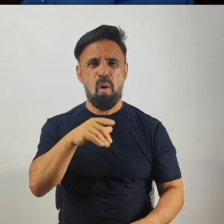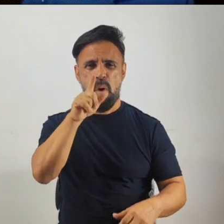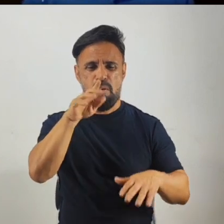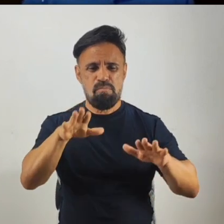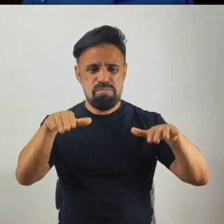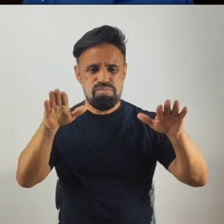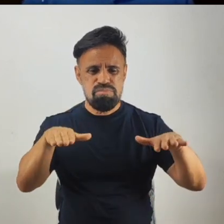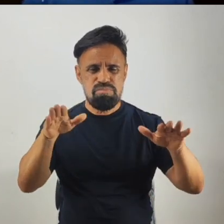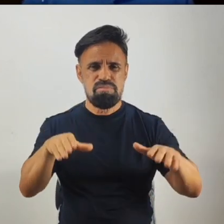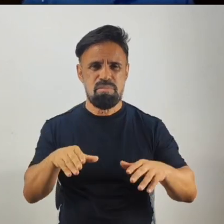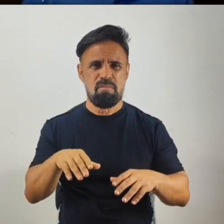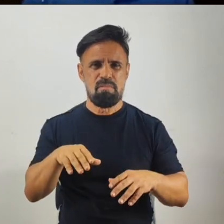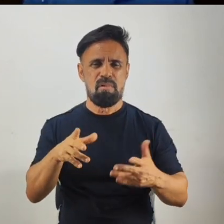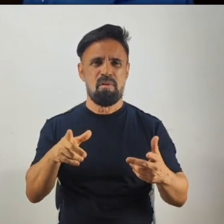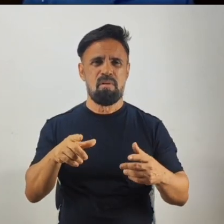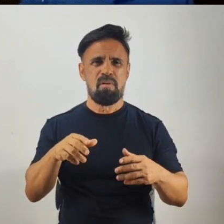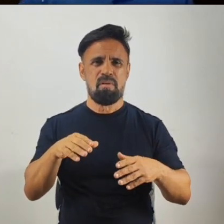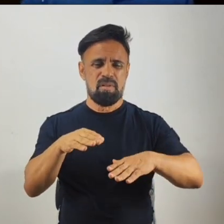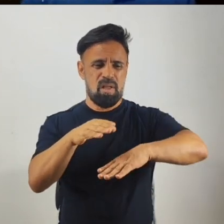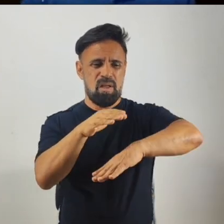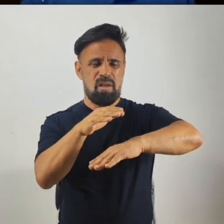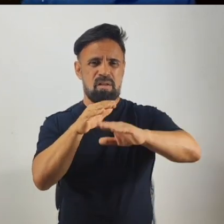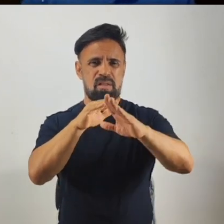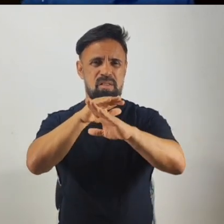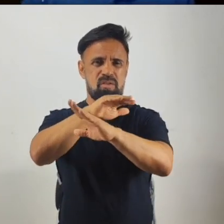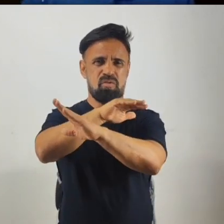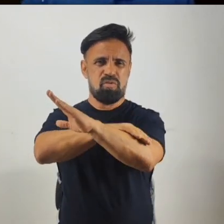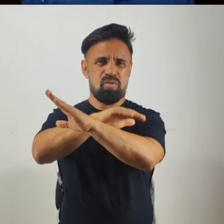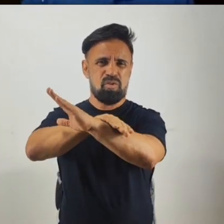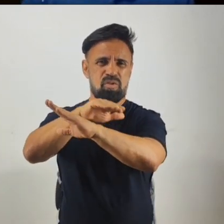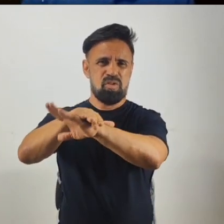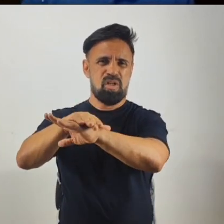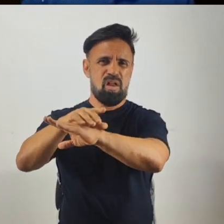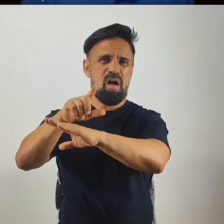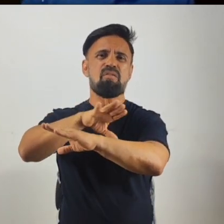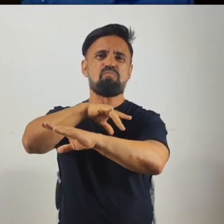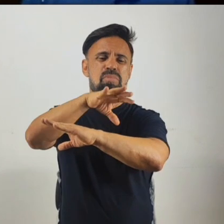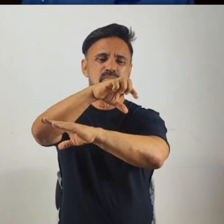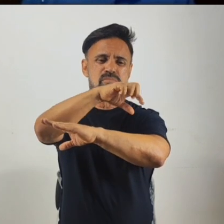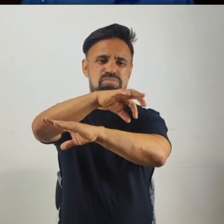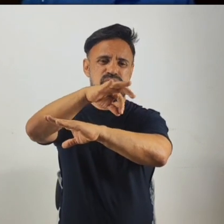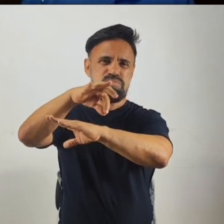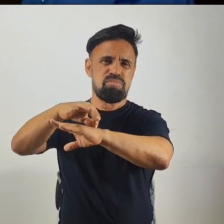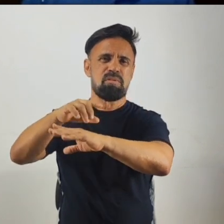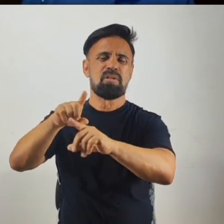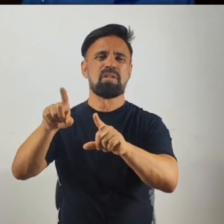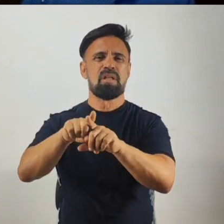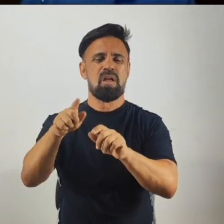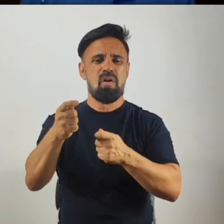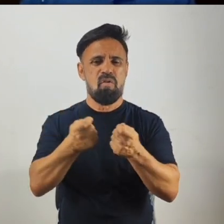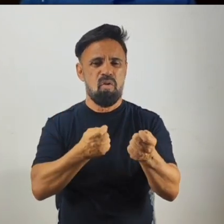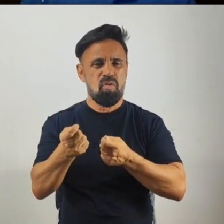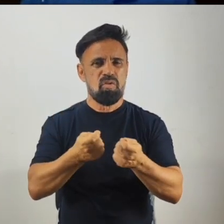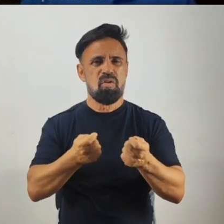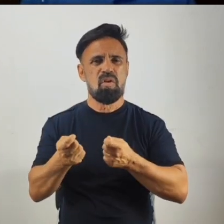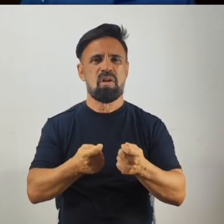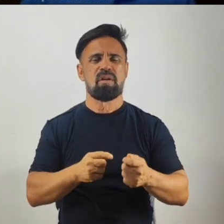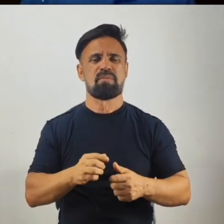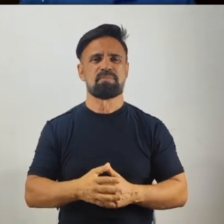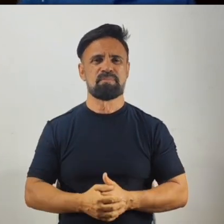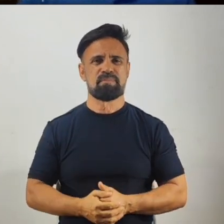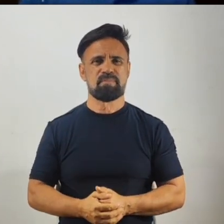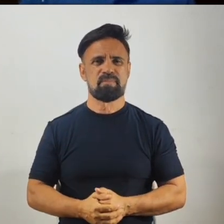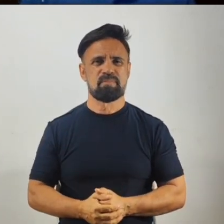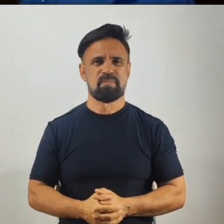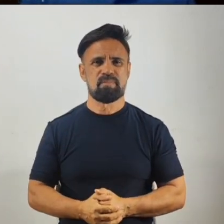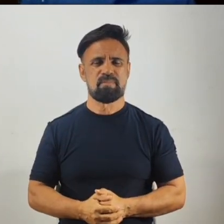algum tipo de ave, como pombos, que possam povoar os telhados das unidades. Então, são todos